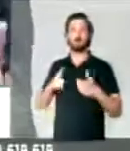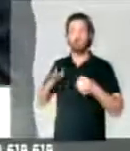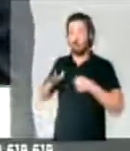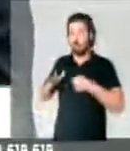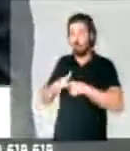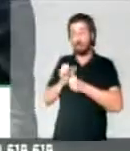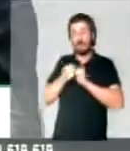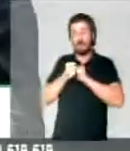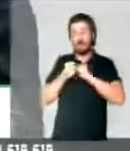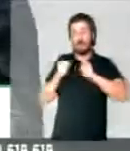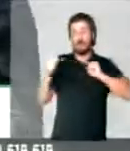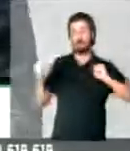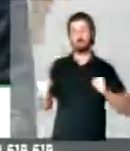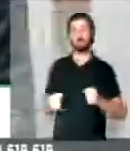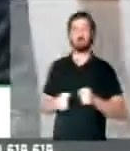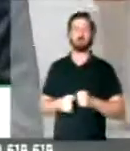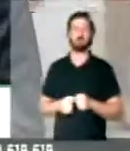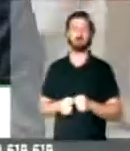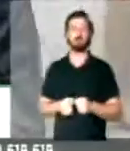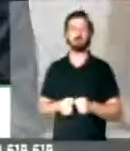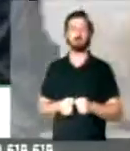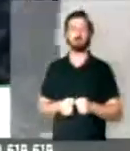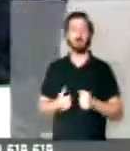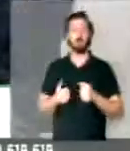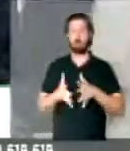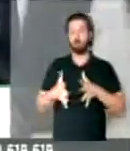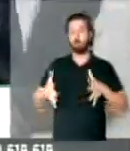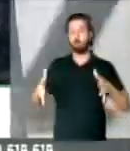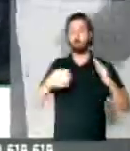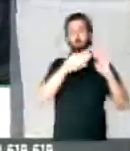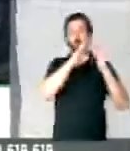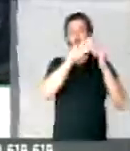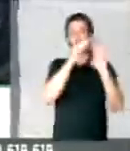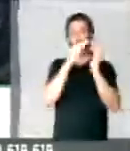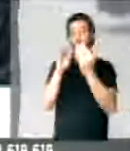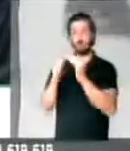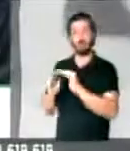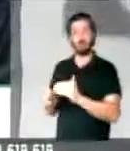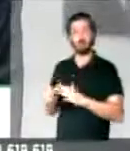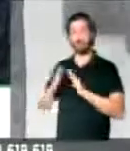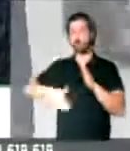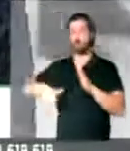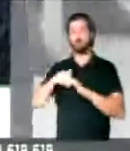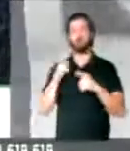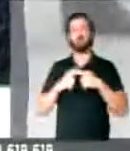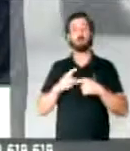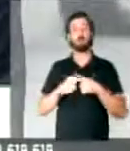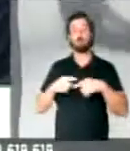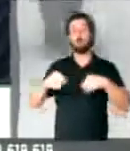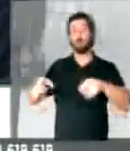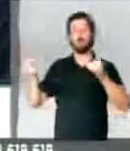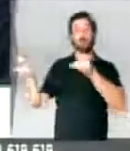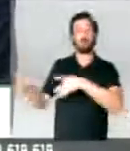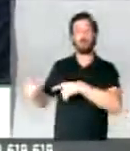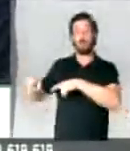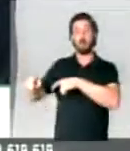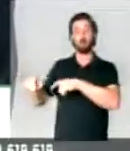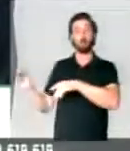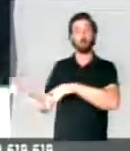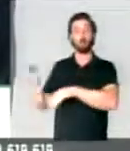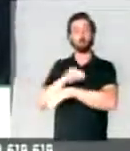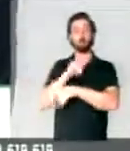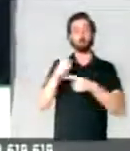está grande e cresceu nas favelas, nas vilas, em função do abandono da terra do agricultor